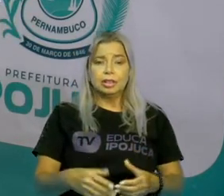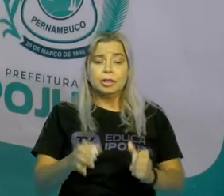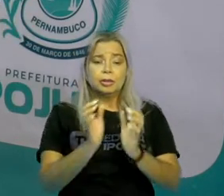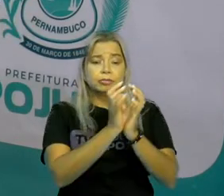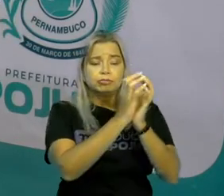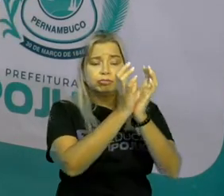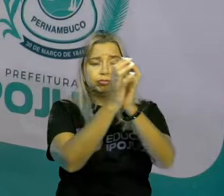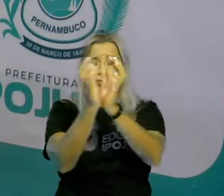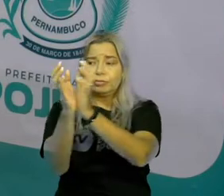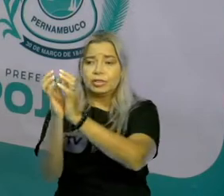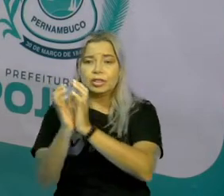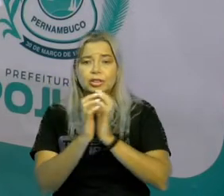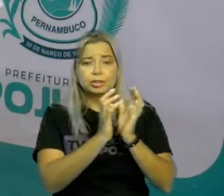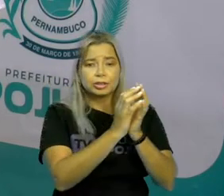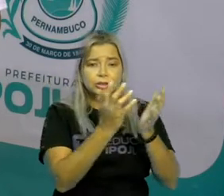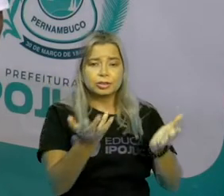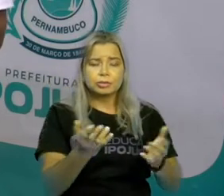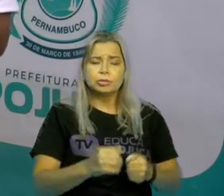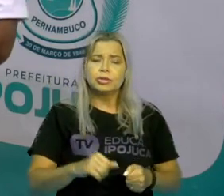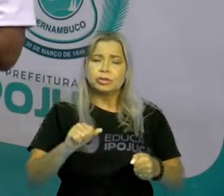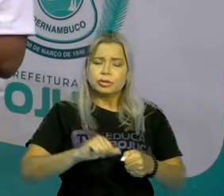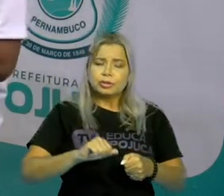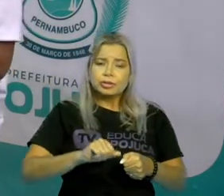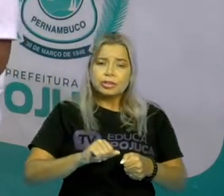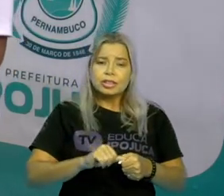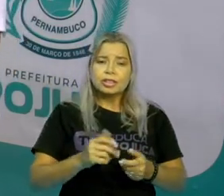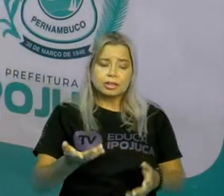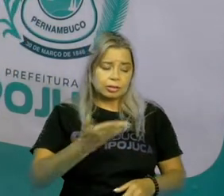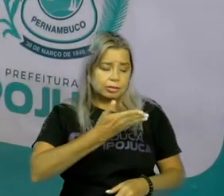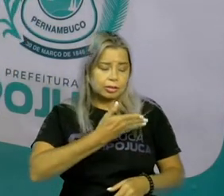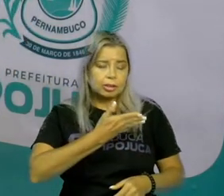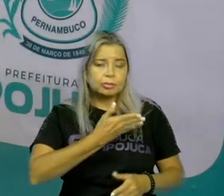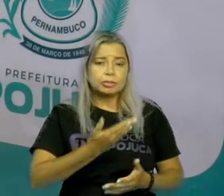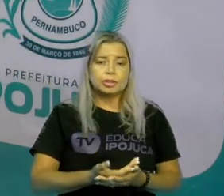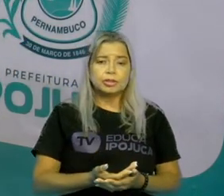articule, faça isso acontecer na vida de vocês.